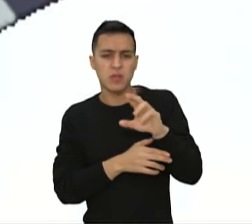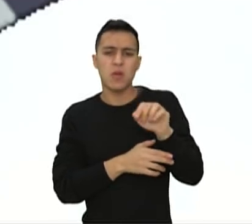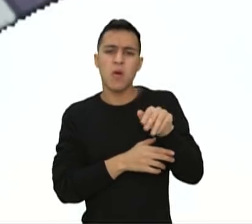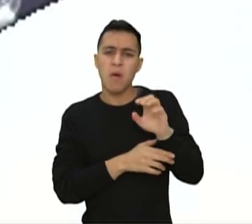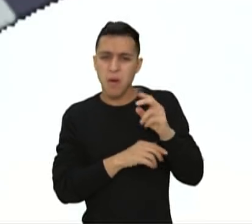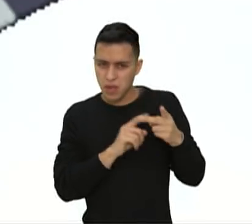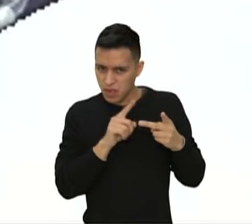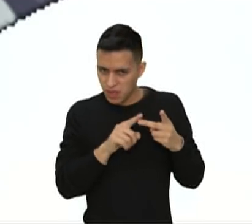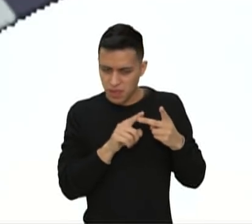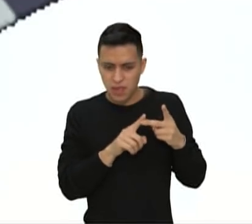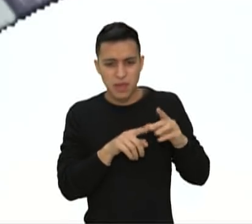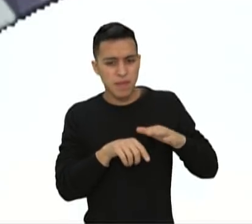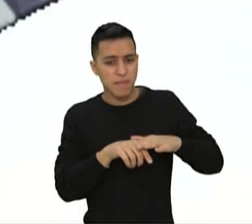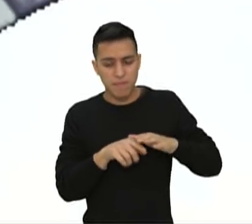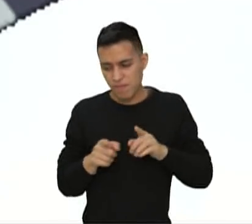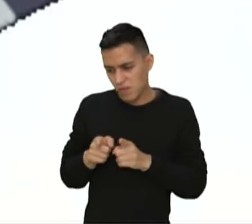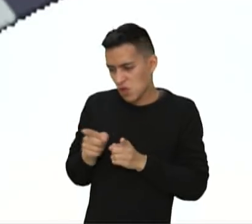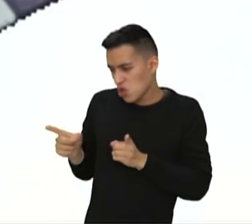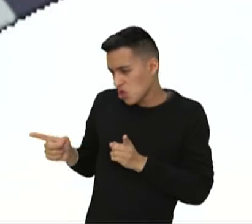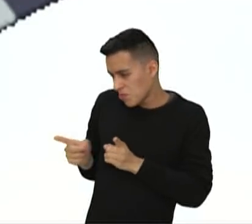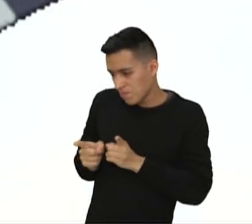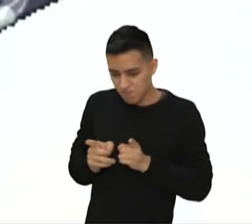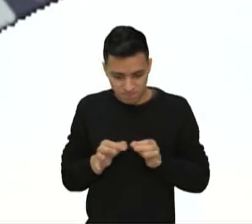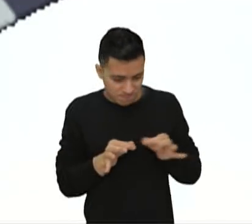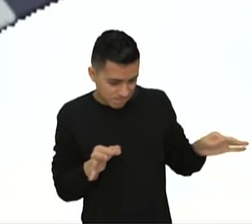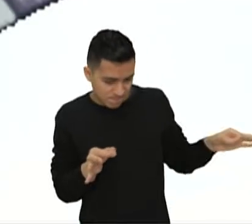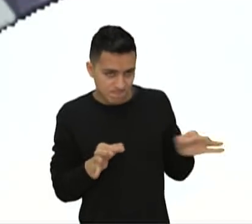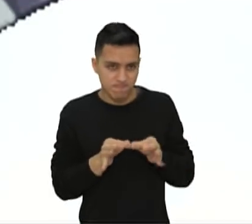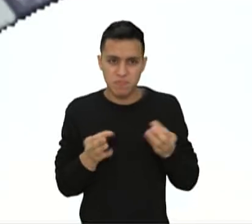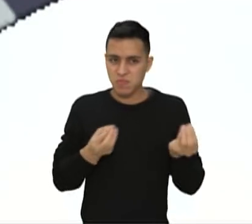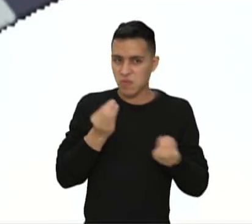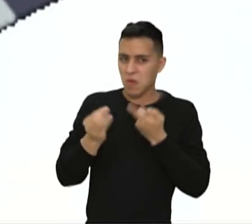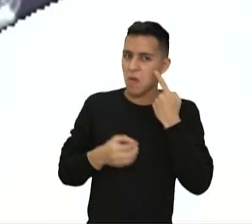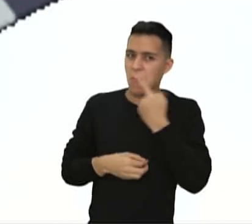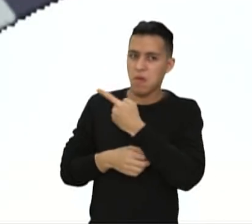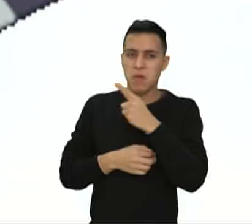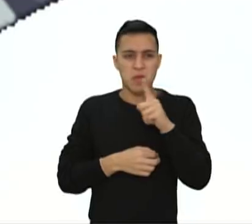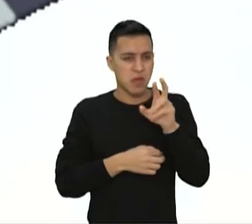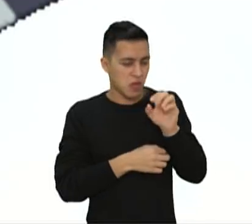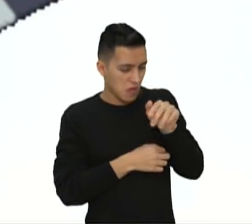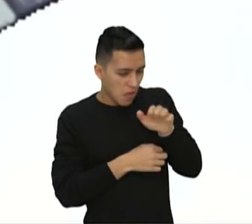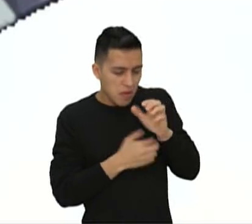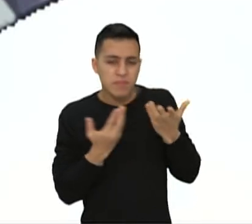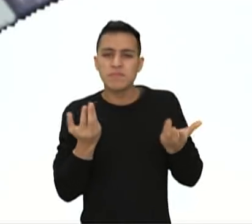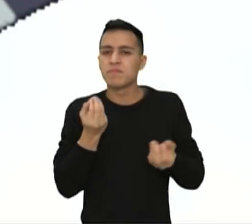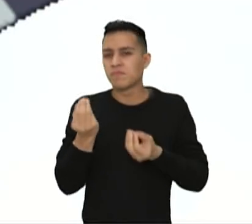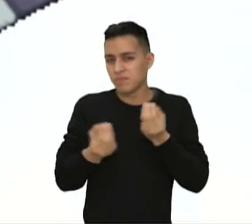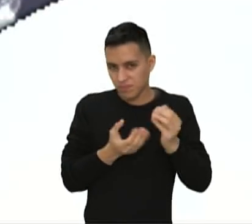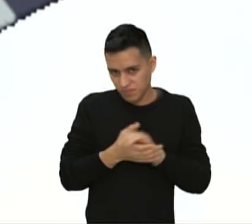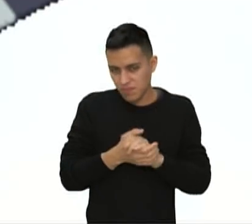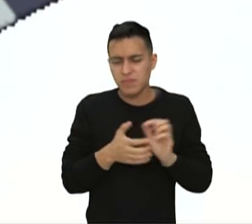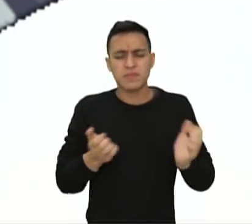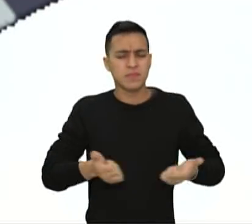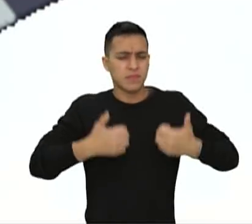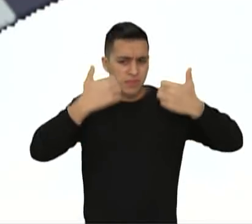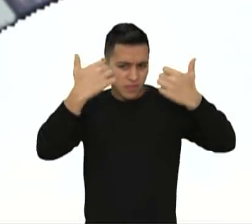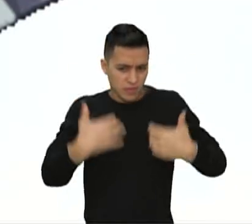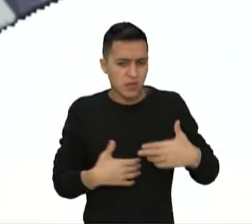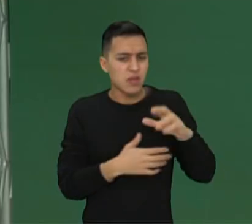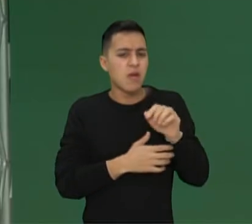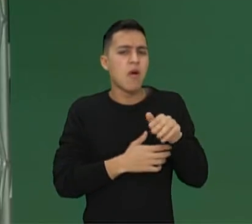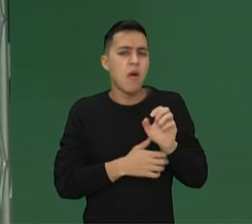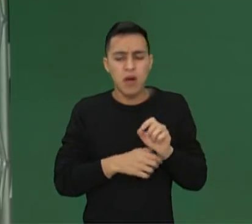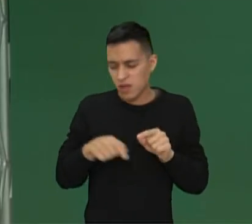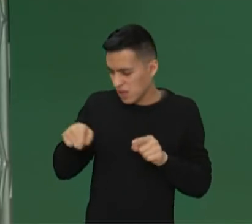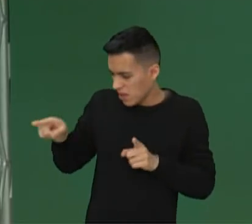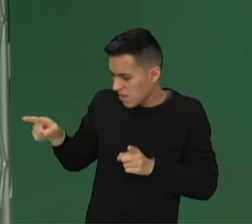rock, maior e menor, tem até uma animação ali, ó, ele fazendo um rock, né? Então, falamos do rock do lado direito,